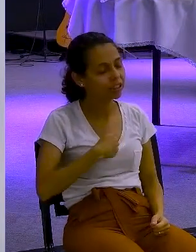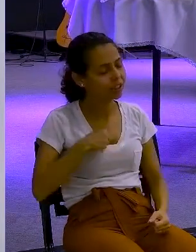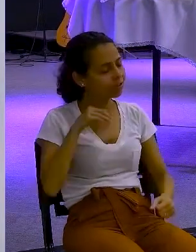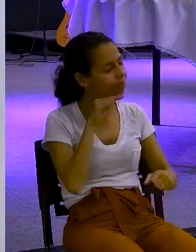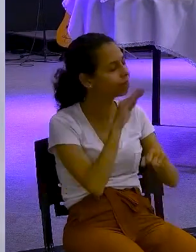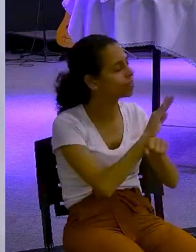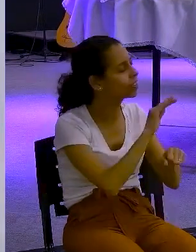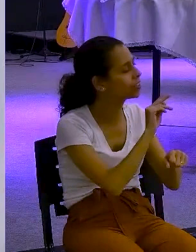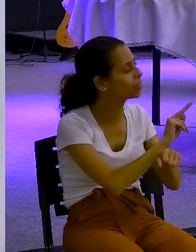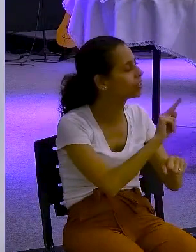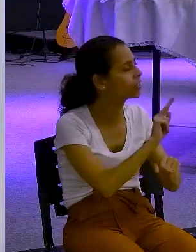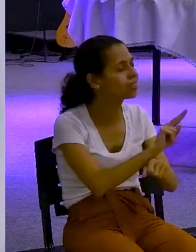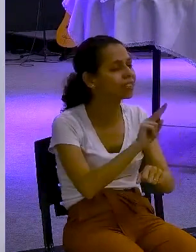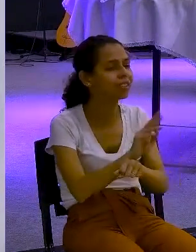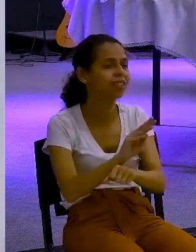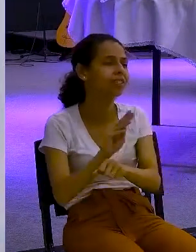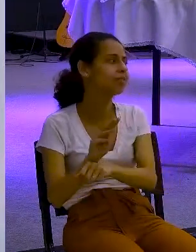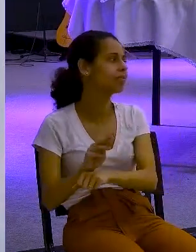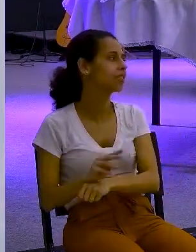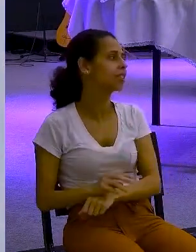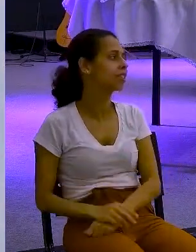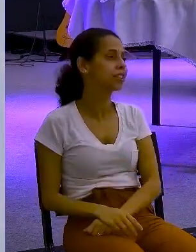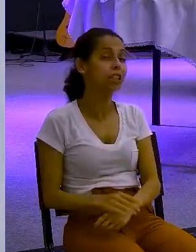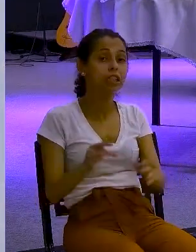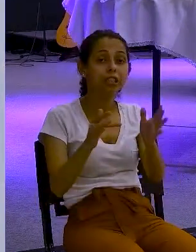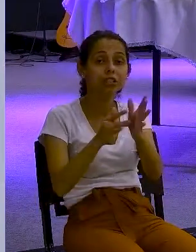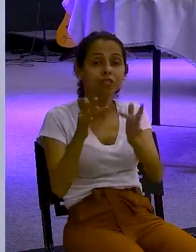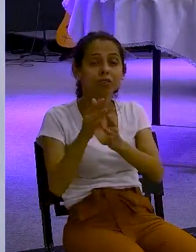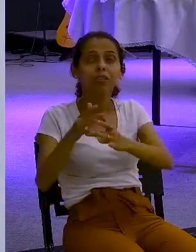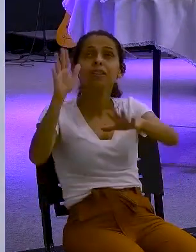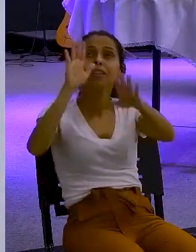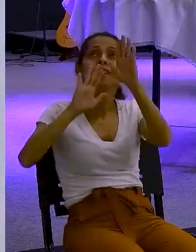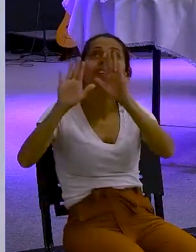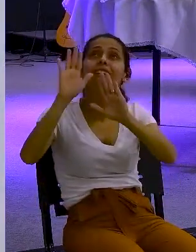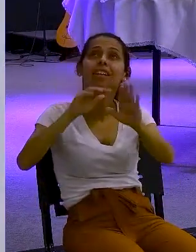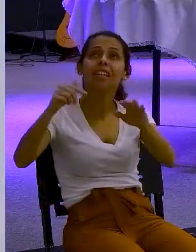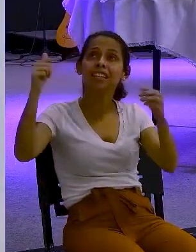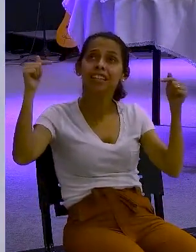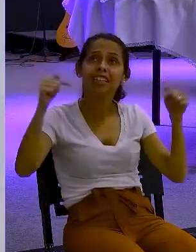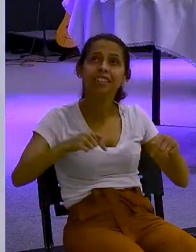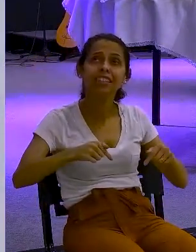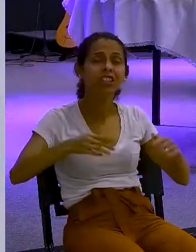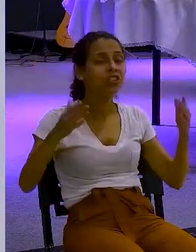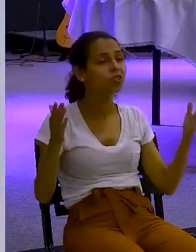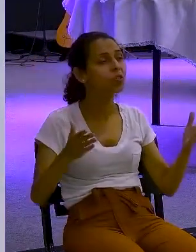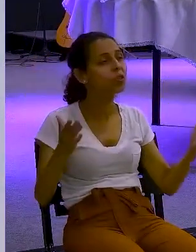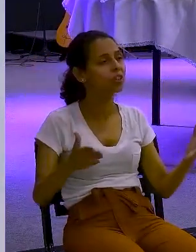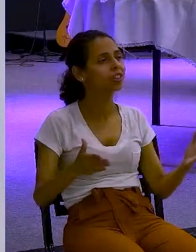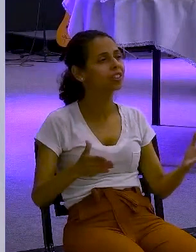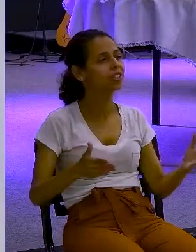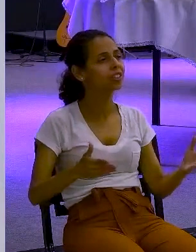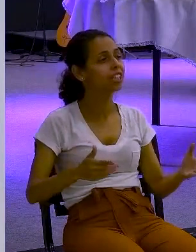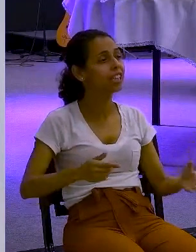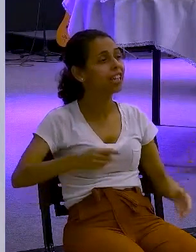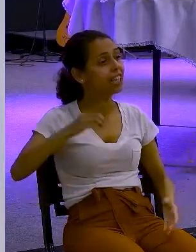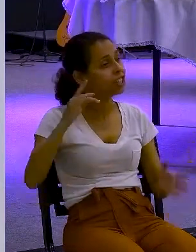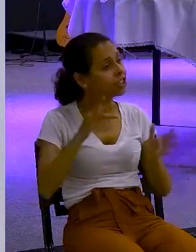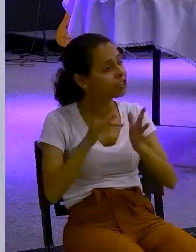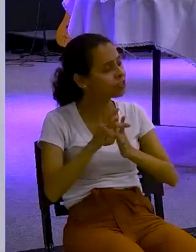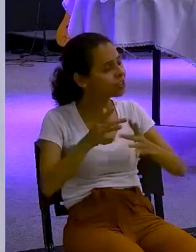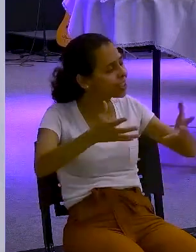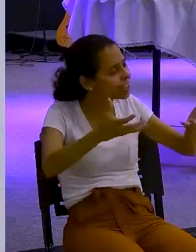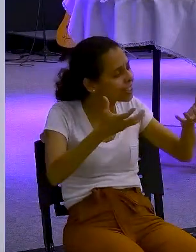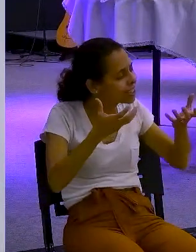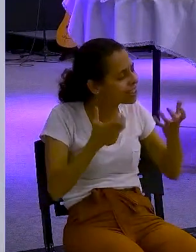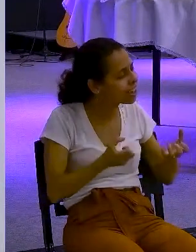aliviarei. Jesus está presente aqui. Ele quer receber sobre si a culpa que está aí no